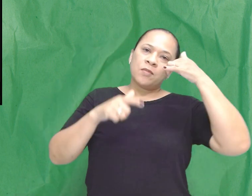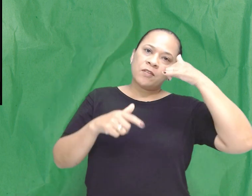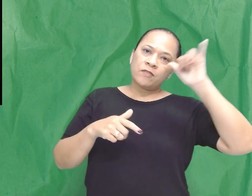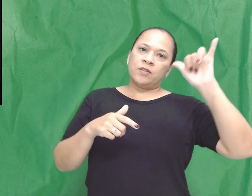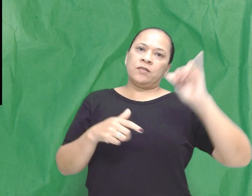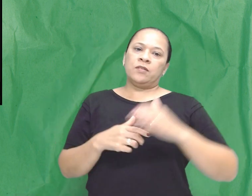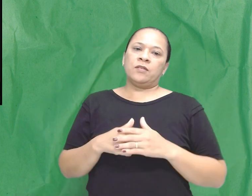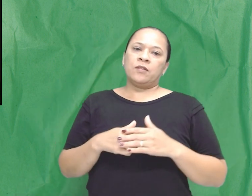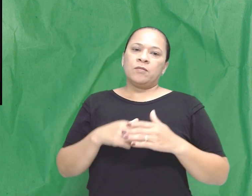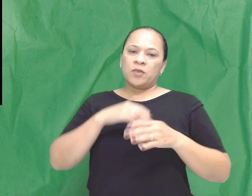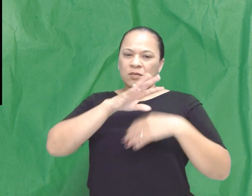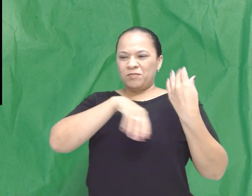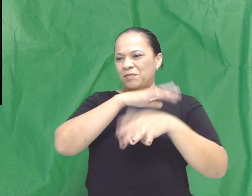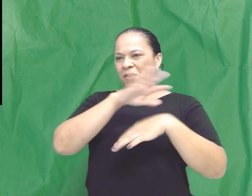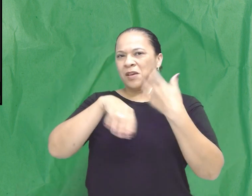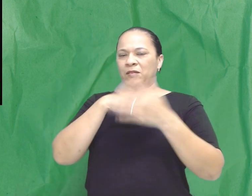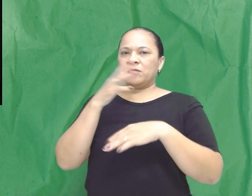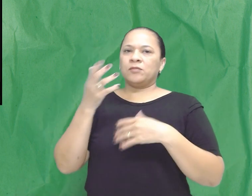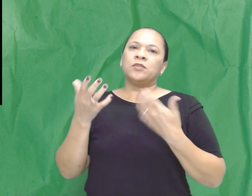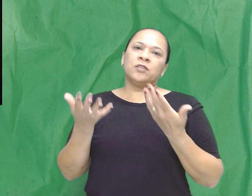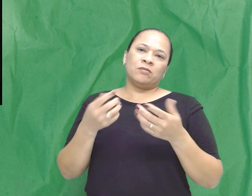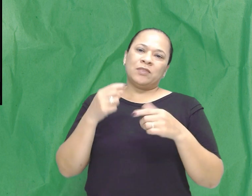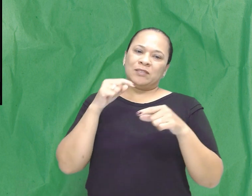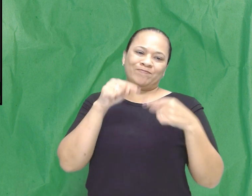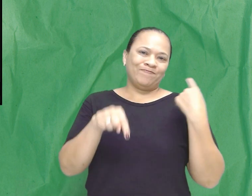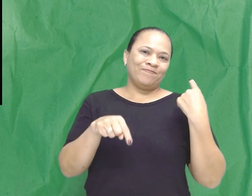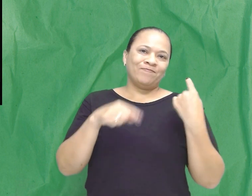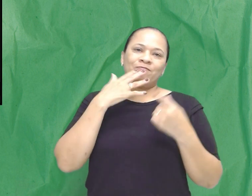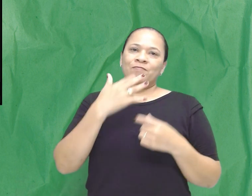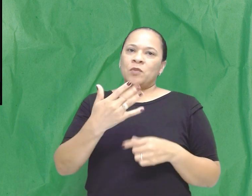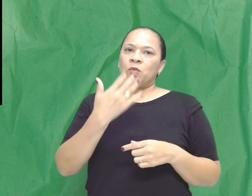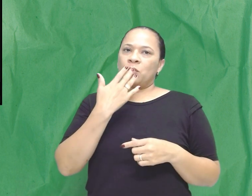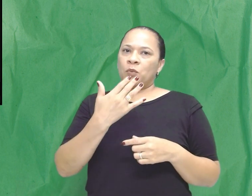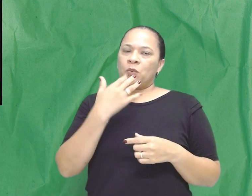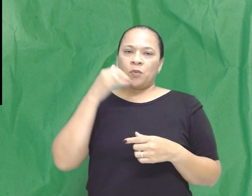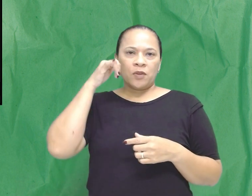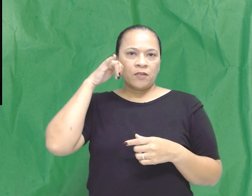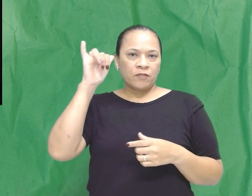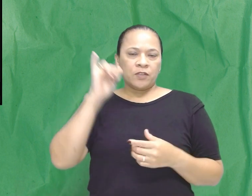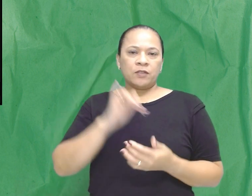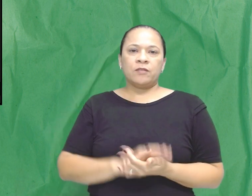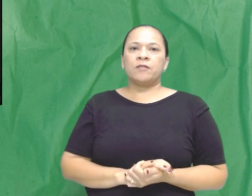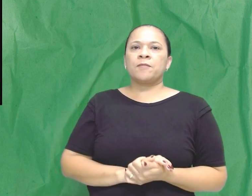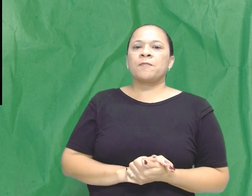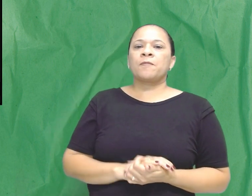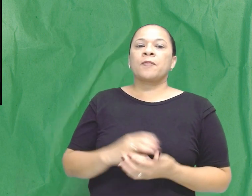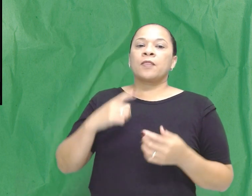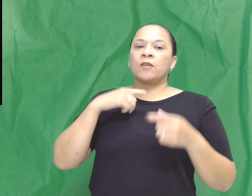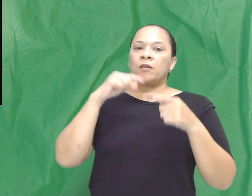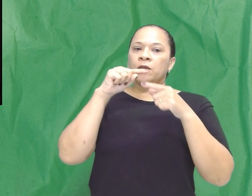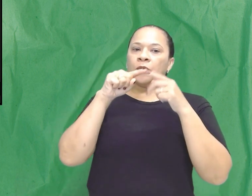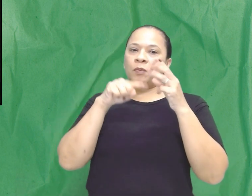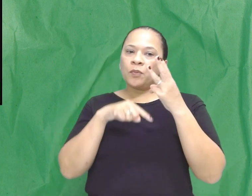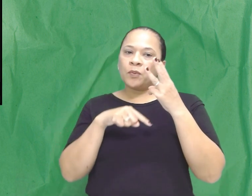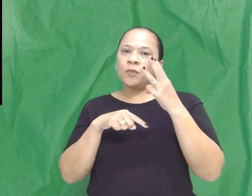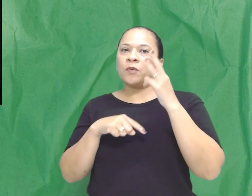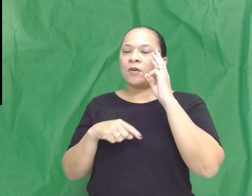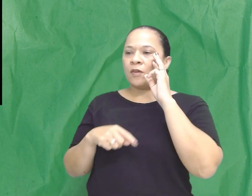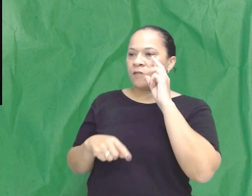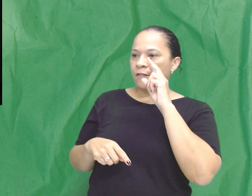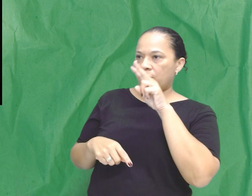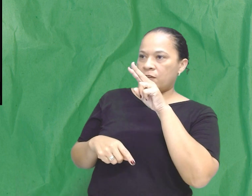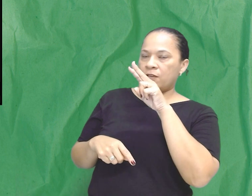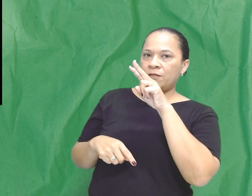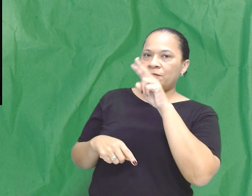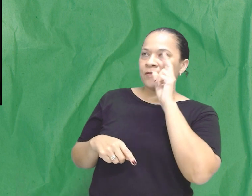discrepância de cores. E aqui eu coloquei para vocês os 3 pontos como eles se comportam